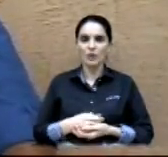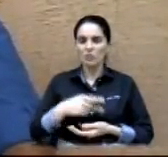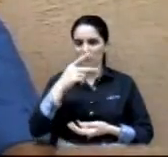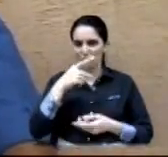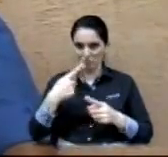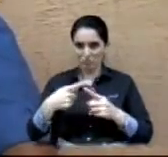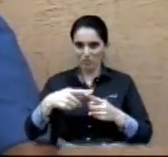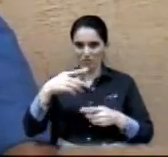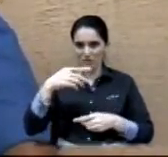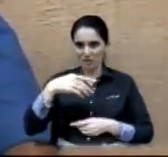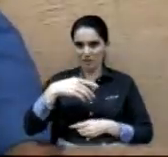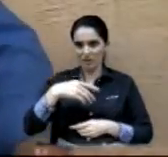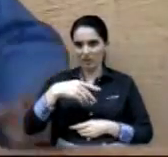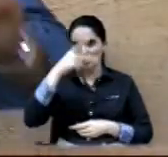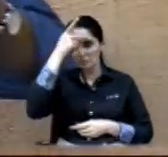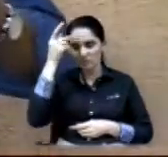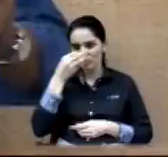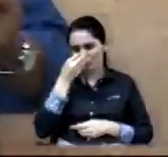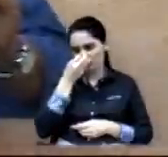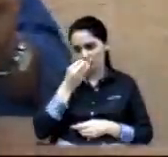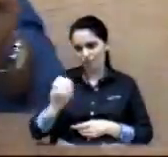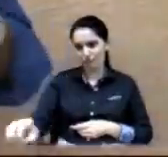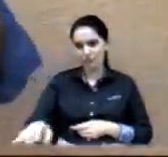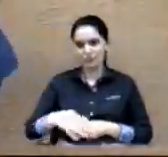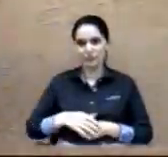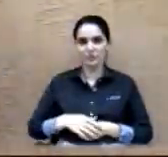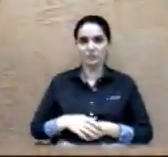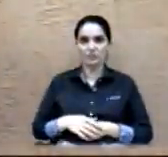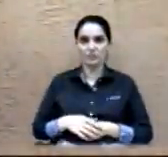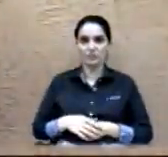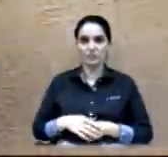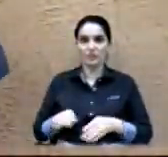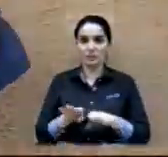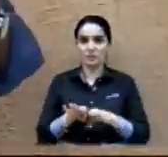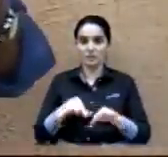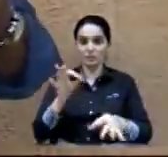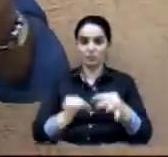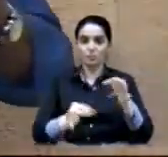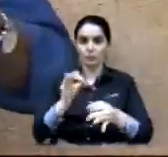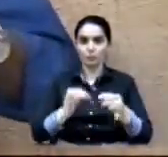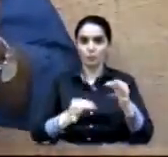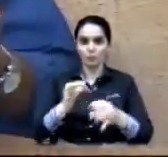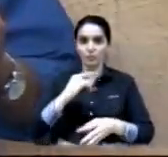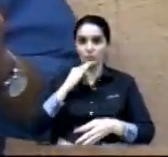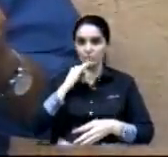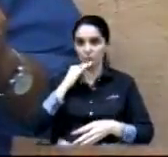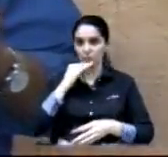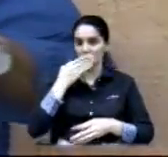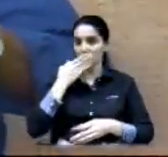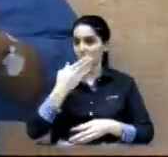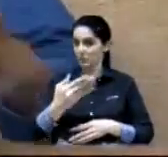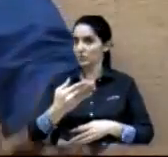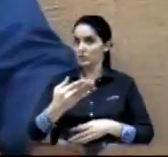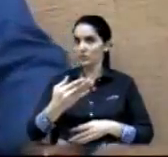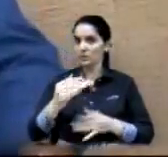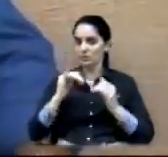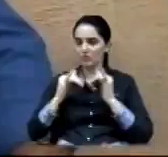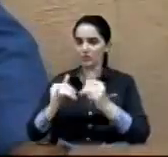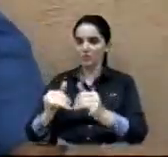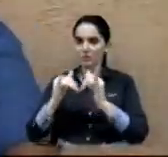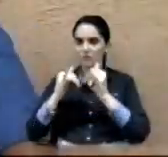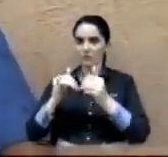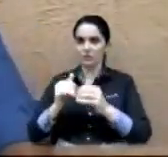grande. Se não me falha a memória também, o juiz Piracicaba pediu uma ligação. Eu participei de uma reunião em São Paulo, juntamente com os vereadores